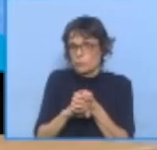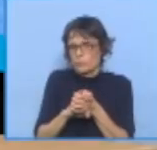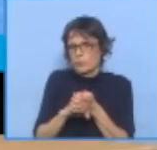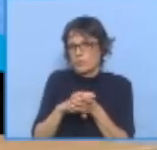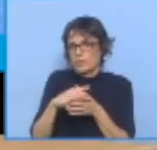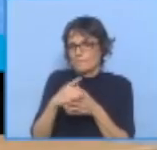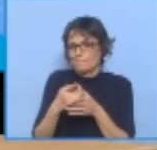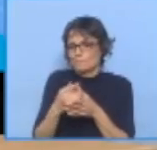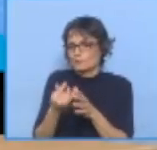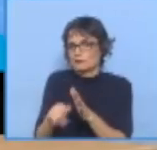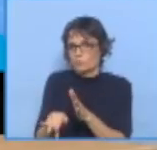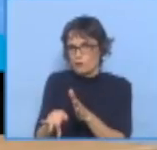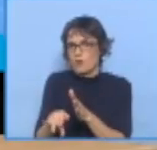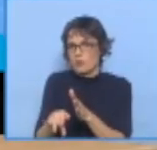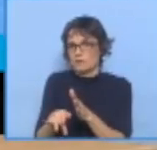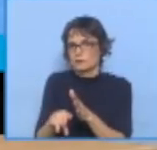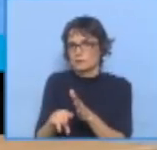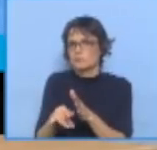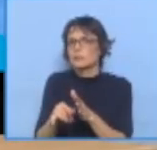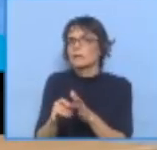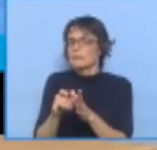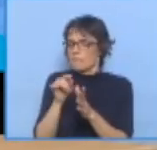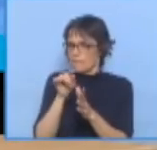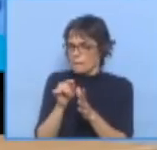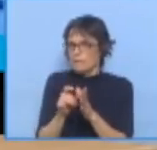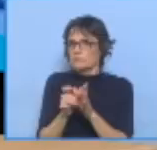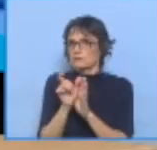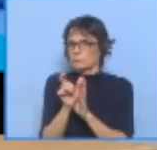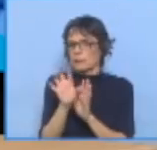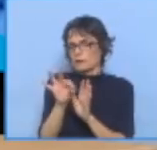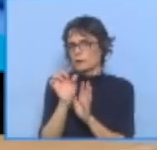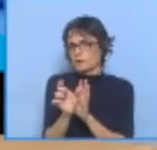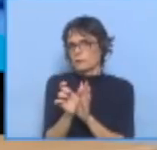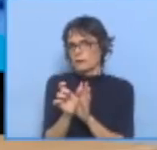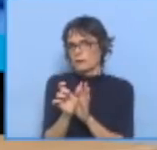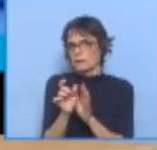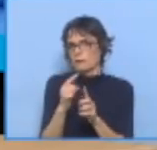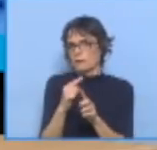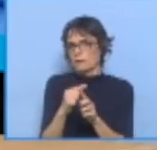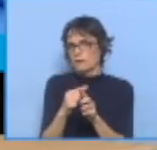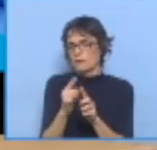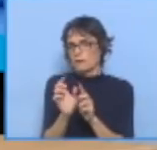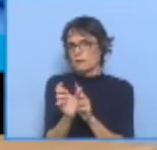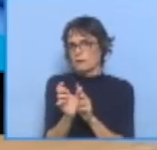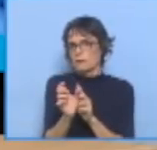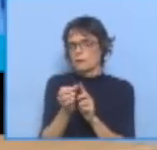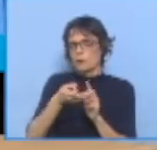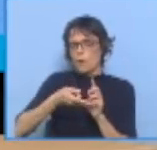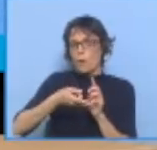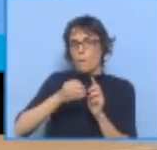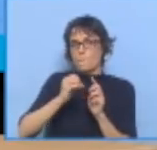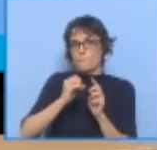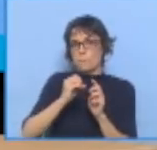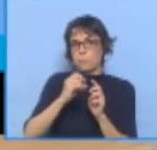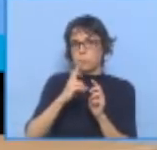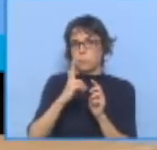menos boas, que ele tenha de facto colocado, exceto em caso, e agora uso a palavra grega, em caso de porneia. Razão,